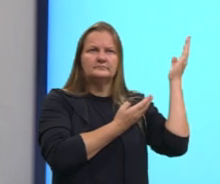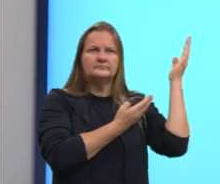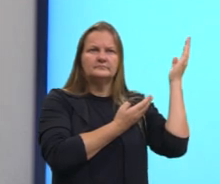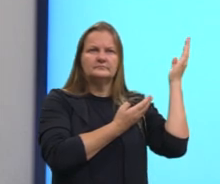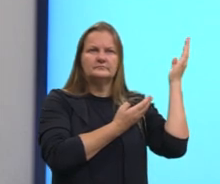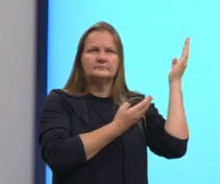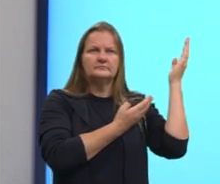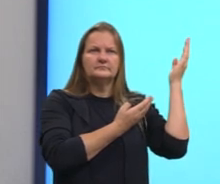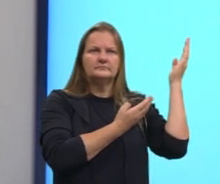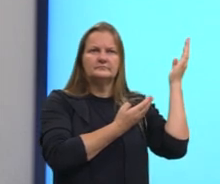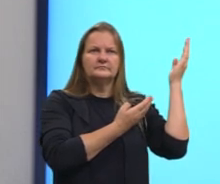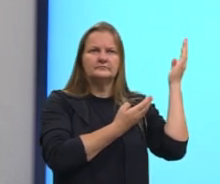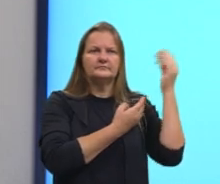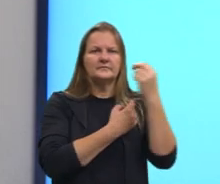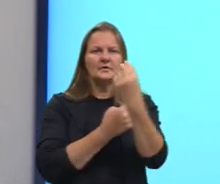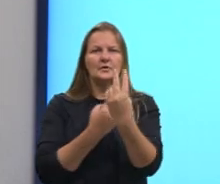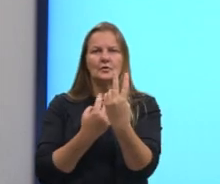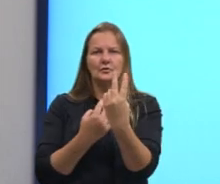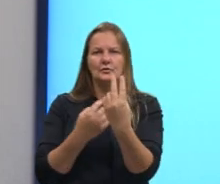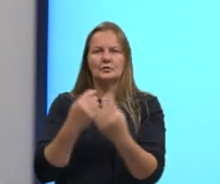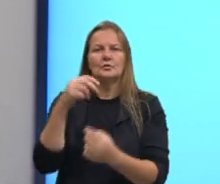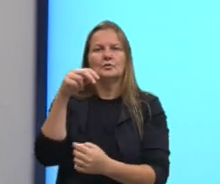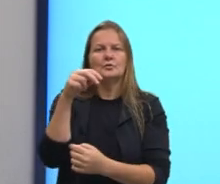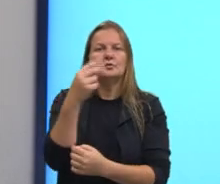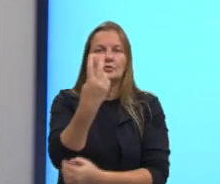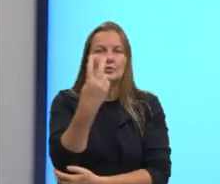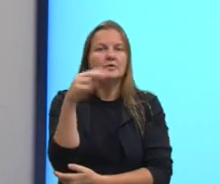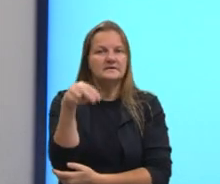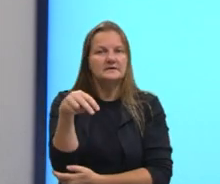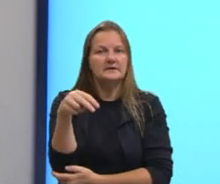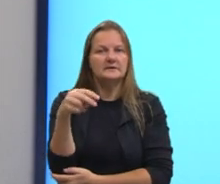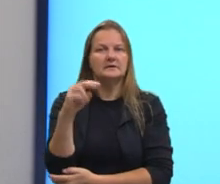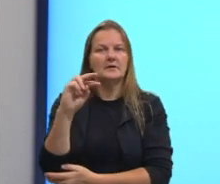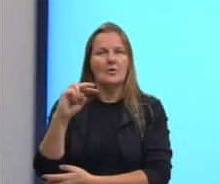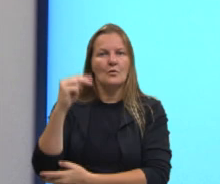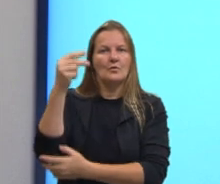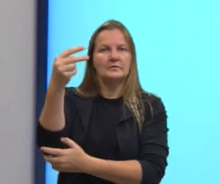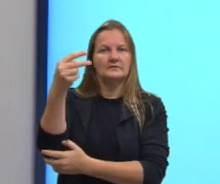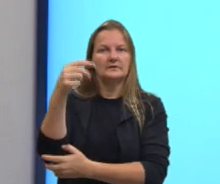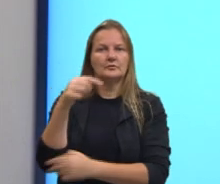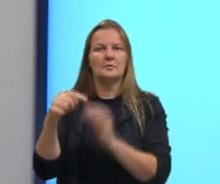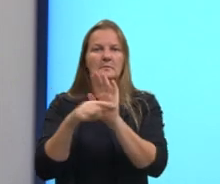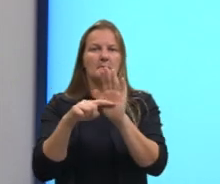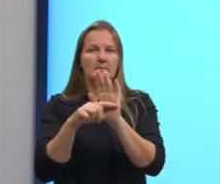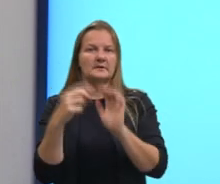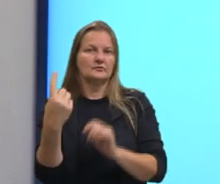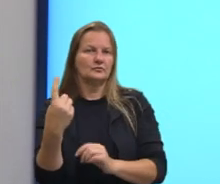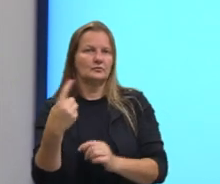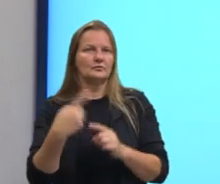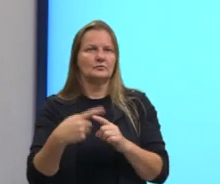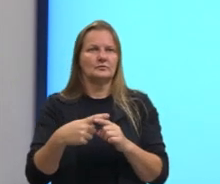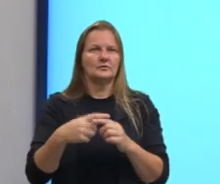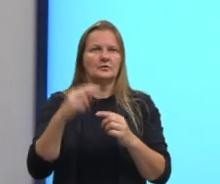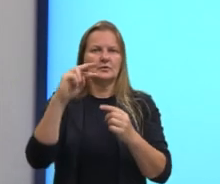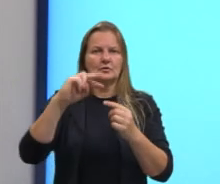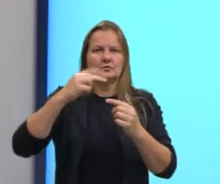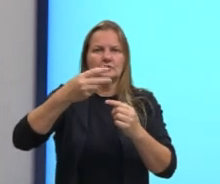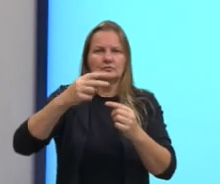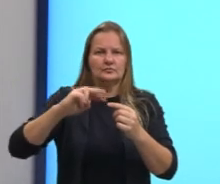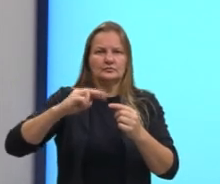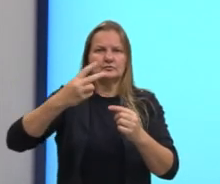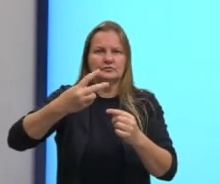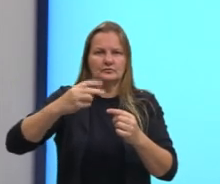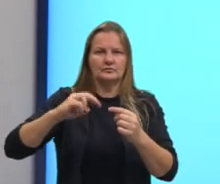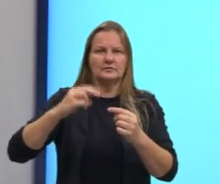menos 12 n ao quadrado menos 1 para ele igual a 1 para ele igual a 2 para ele igual a